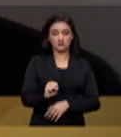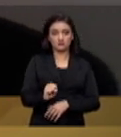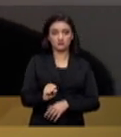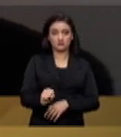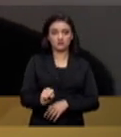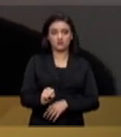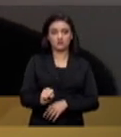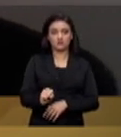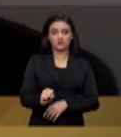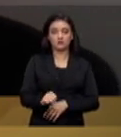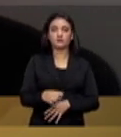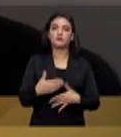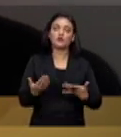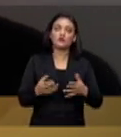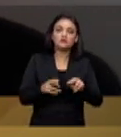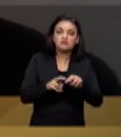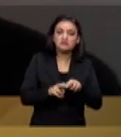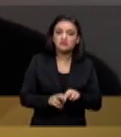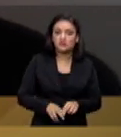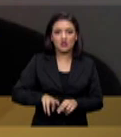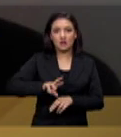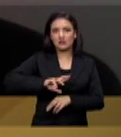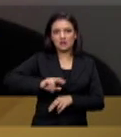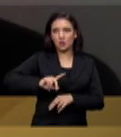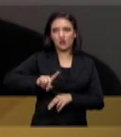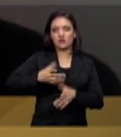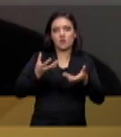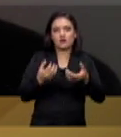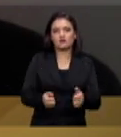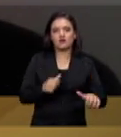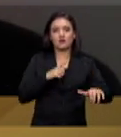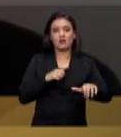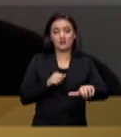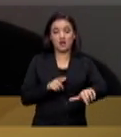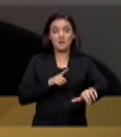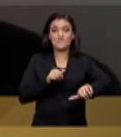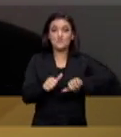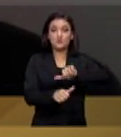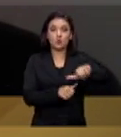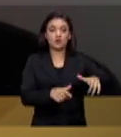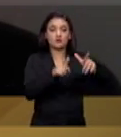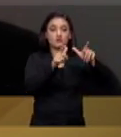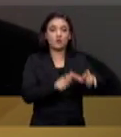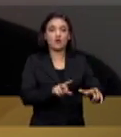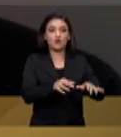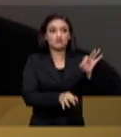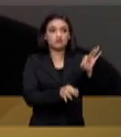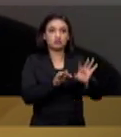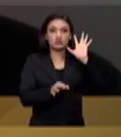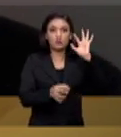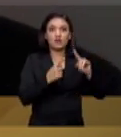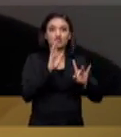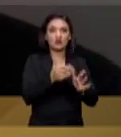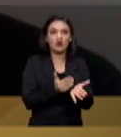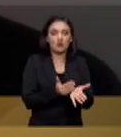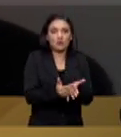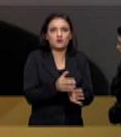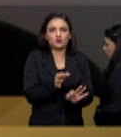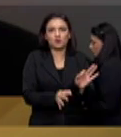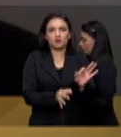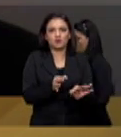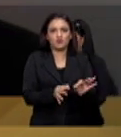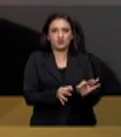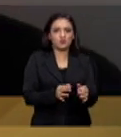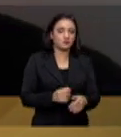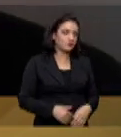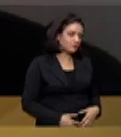qual, segundo esse precedente, não se admite alteração do órgão julgador após iniciado o julgamento.